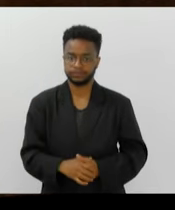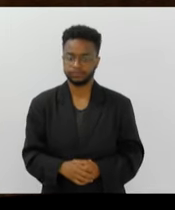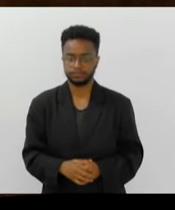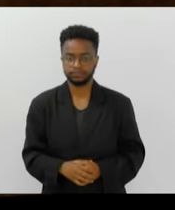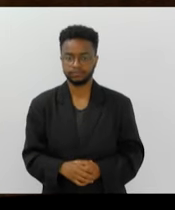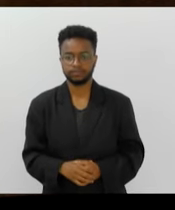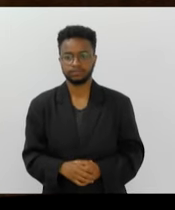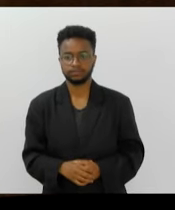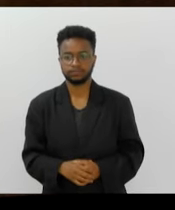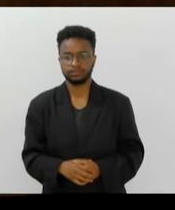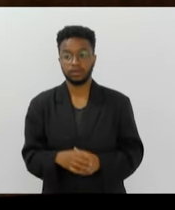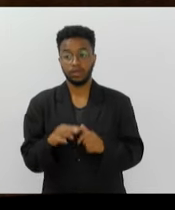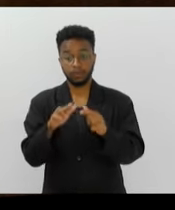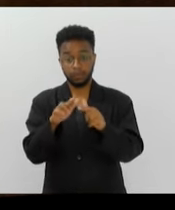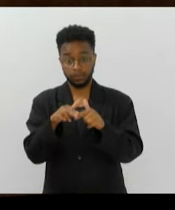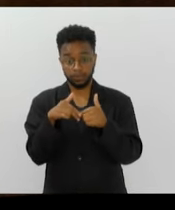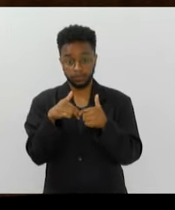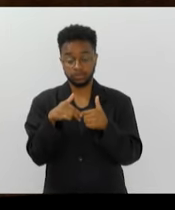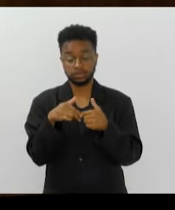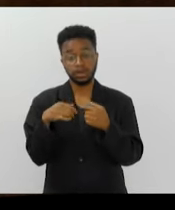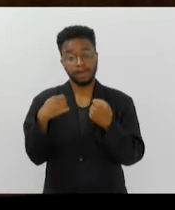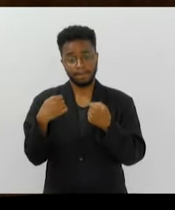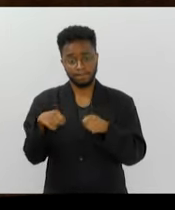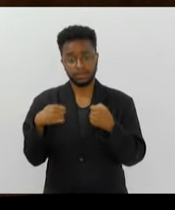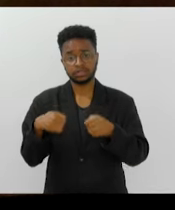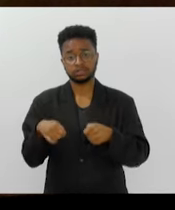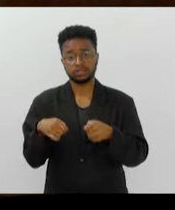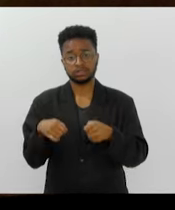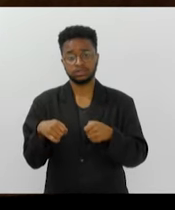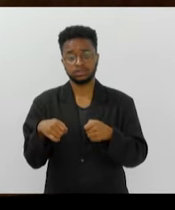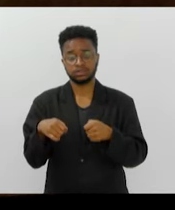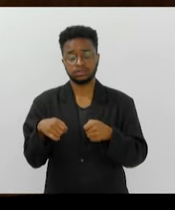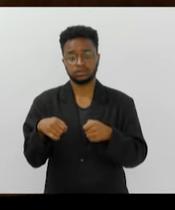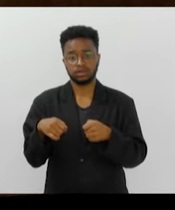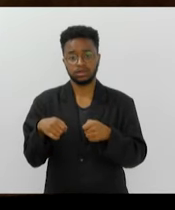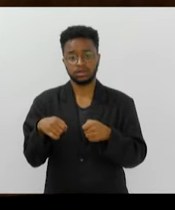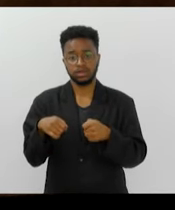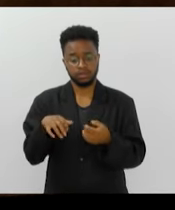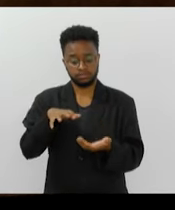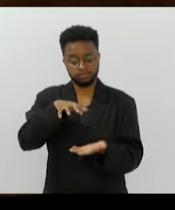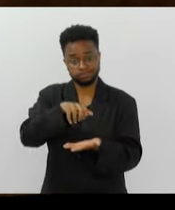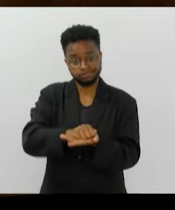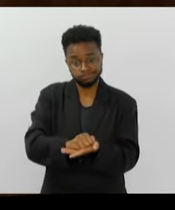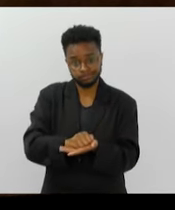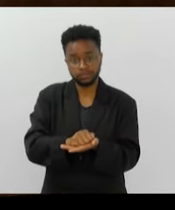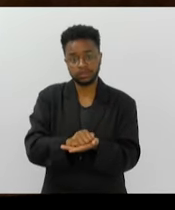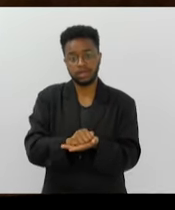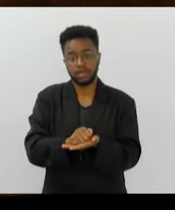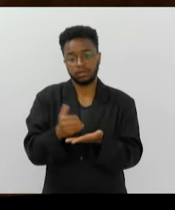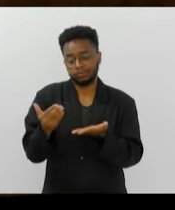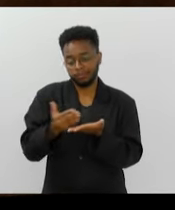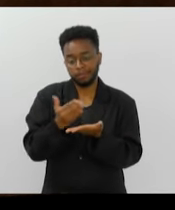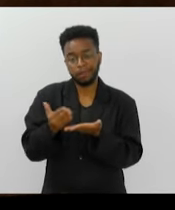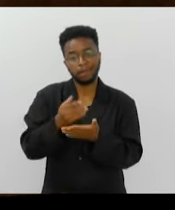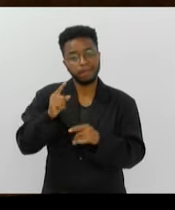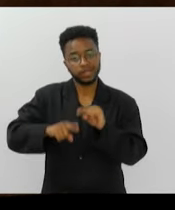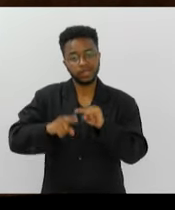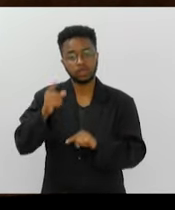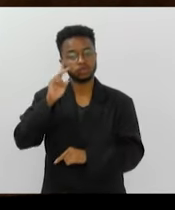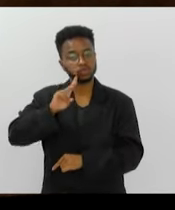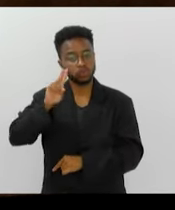por isso tem que ser transcrito pros aná das histórias todos